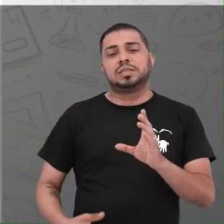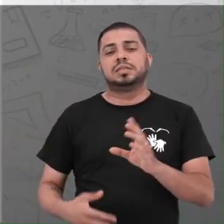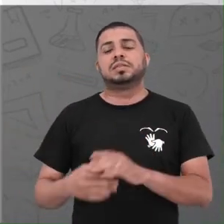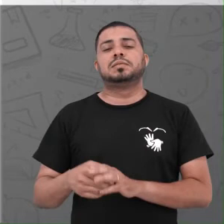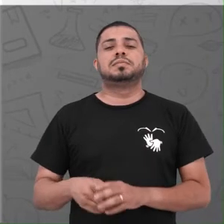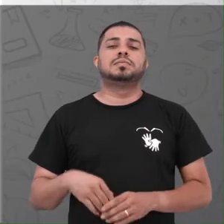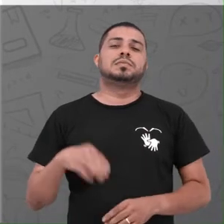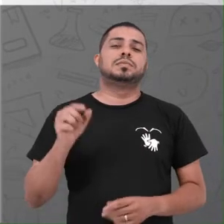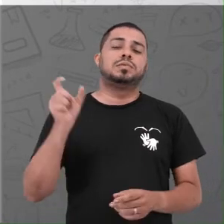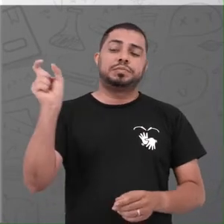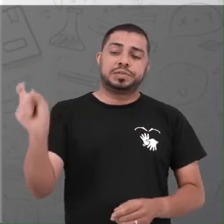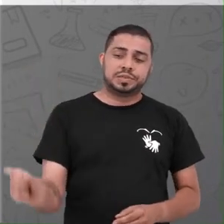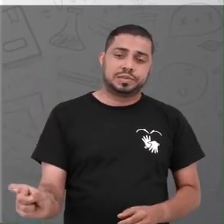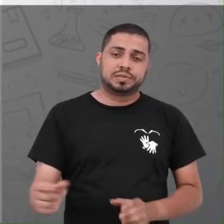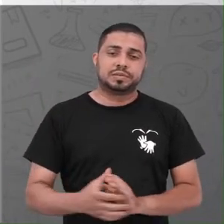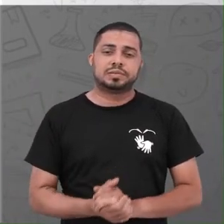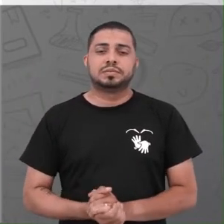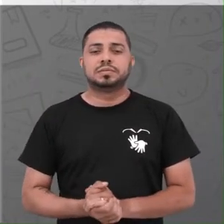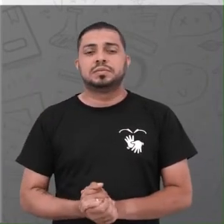objeto.